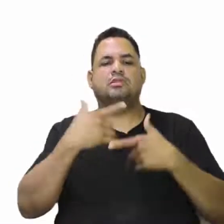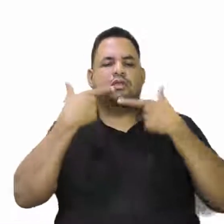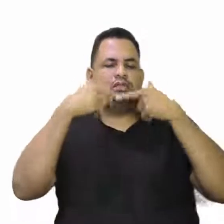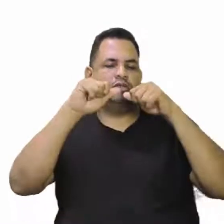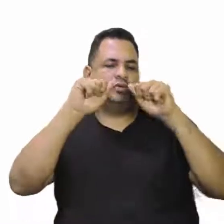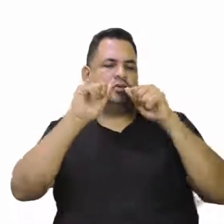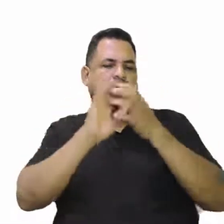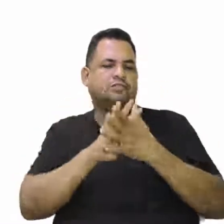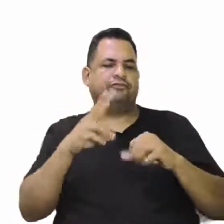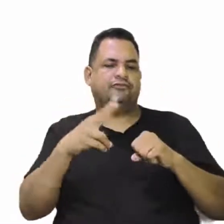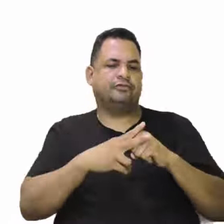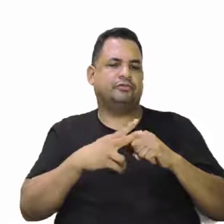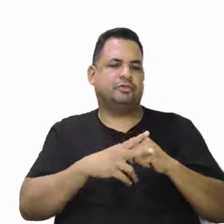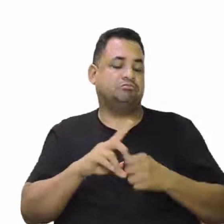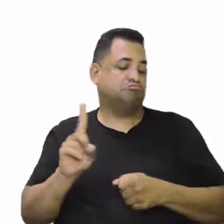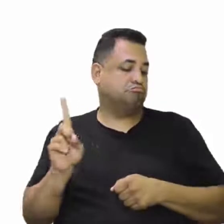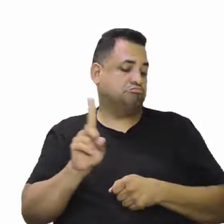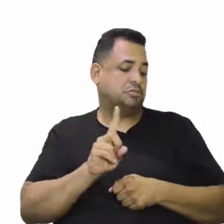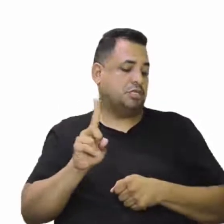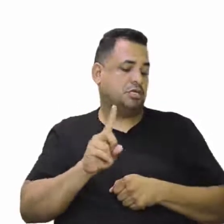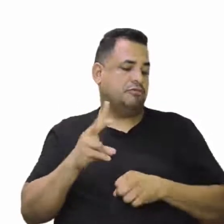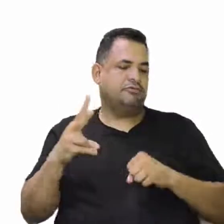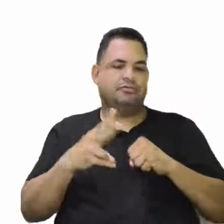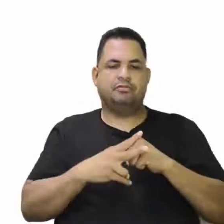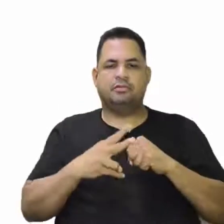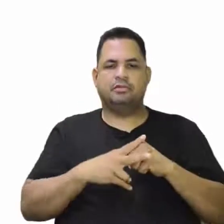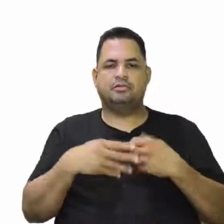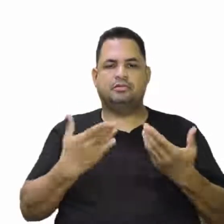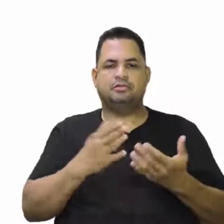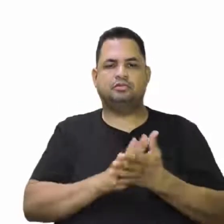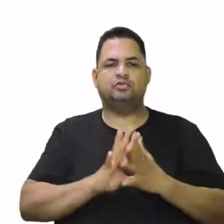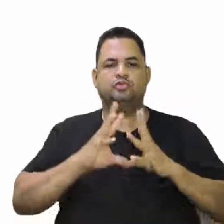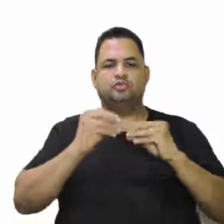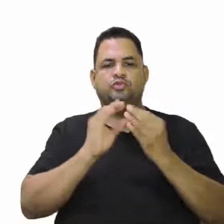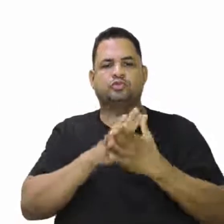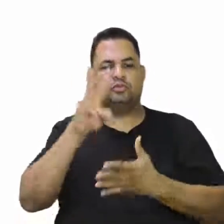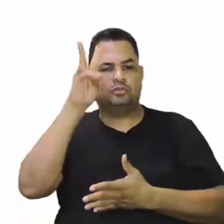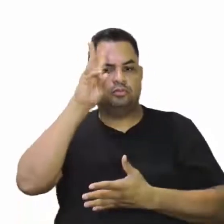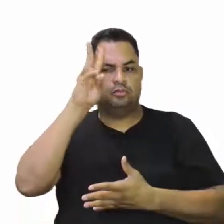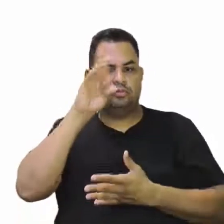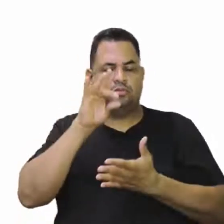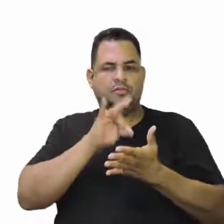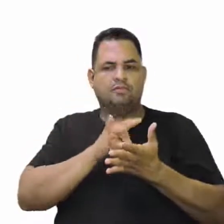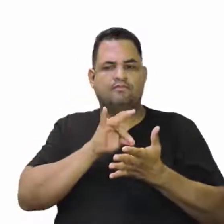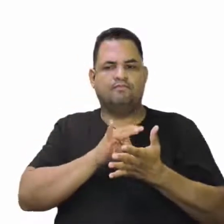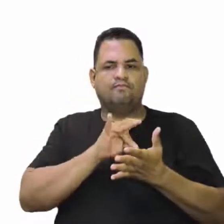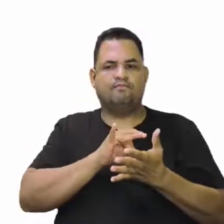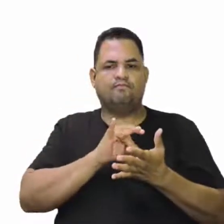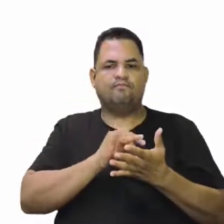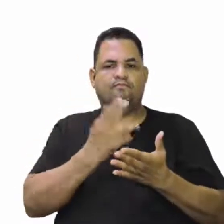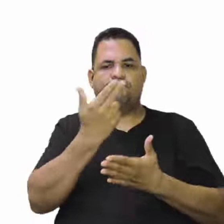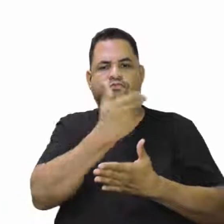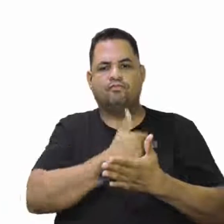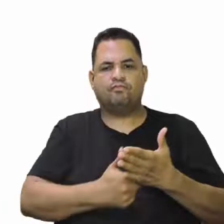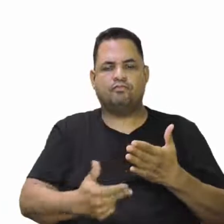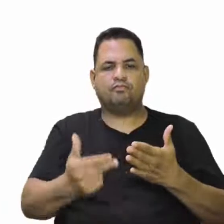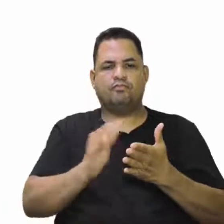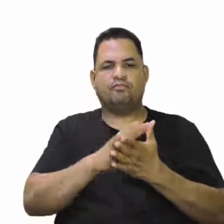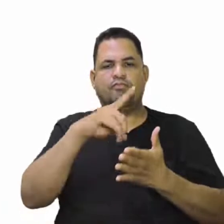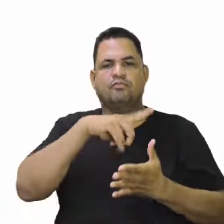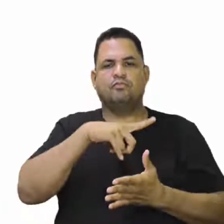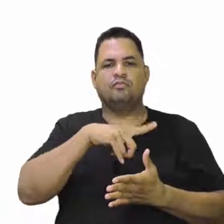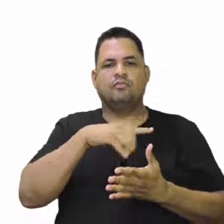linguagem não verbal. Toda historieta, na verdade, toda charge, ela tem